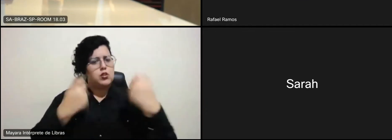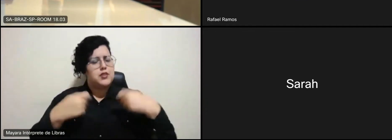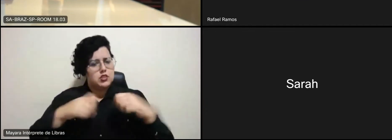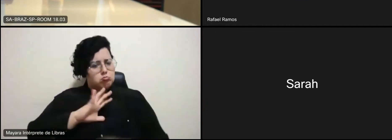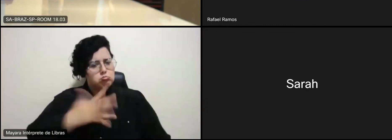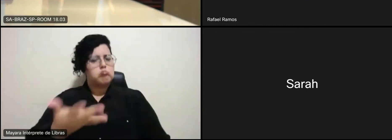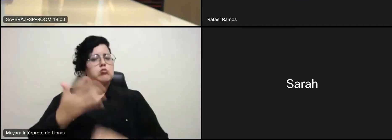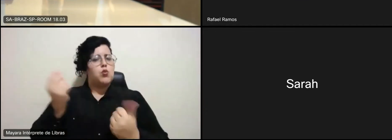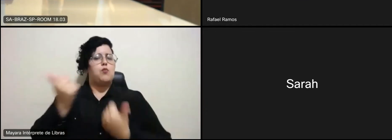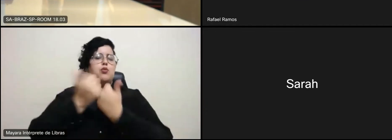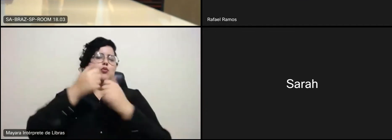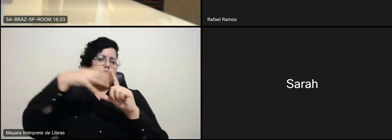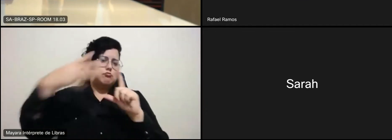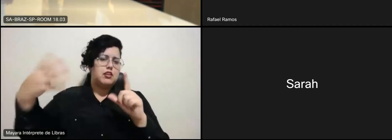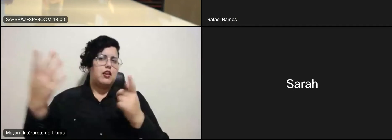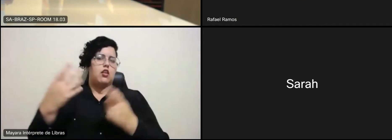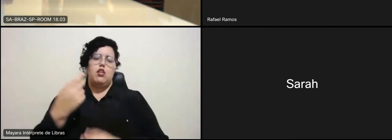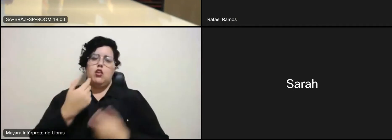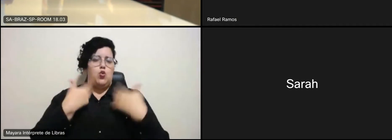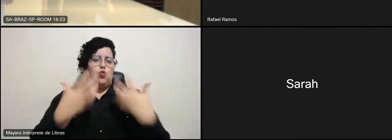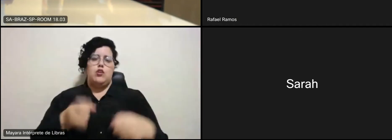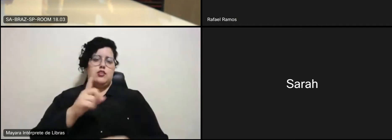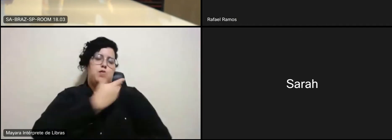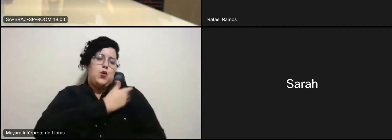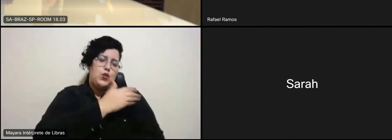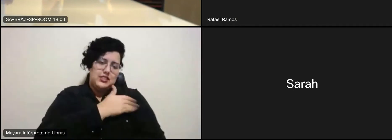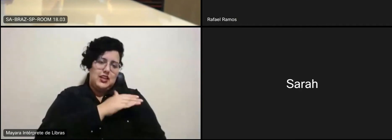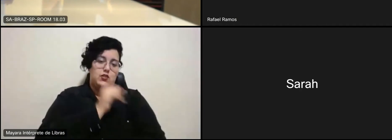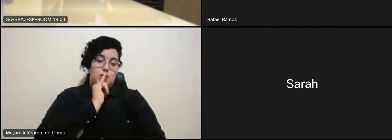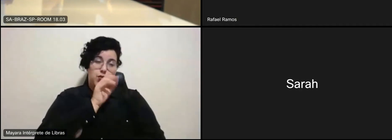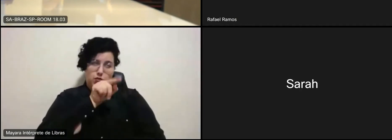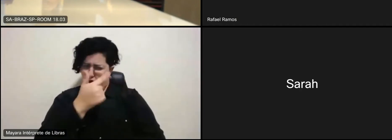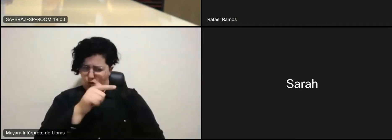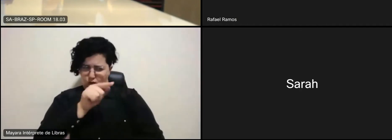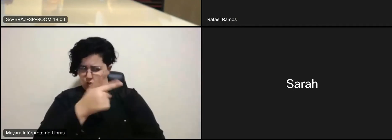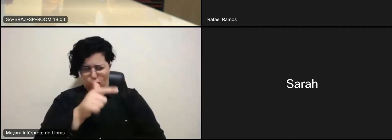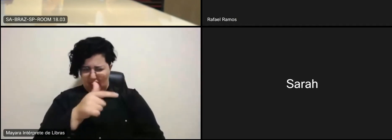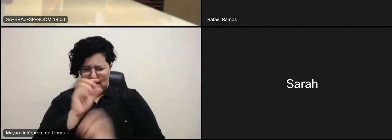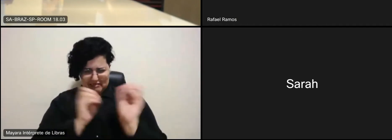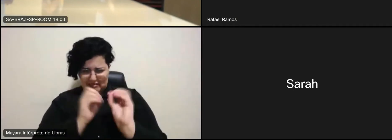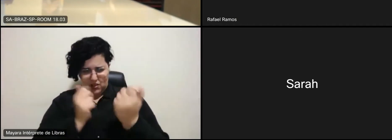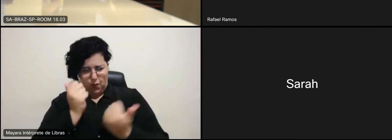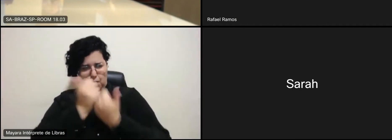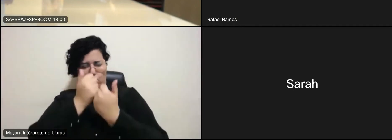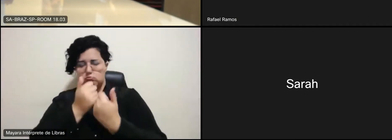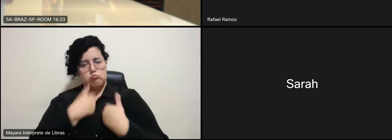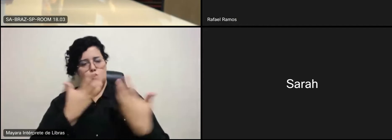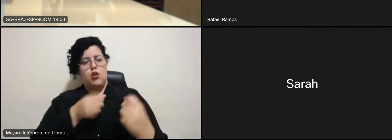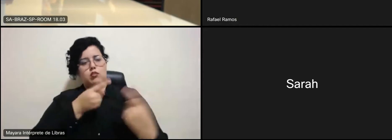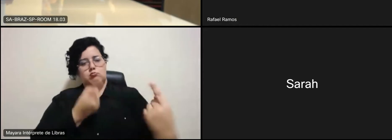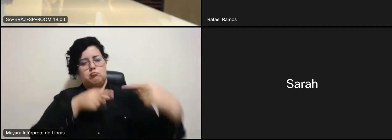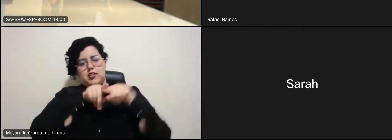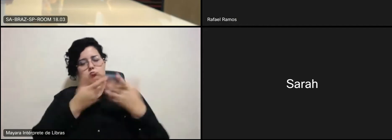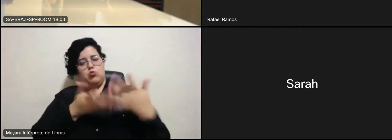de, eu não vou querer me associar com você, empresa X, porque você tem esse tipo de comportamento,